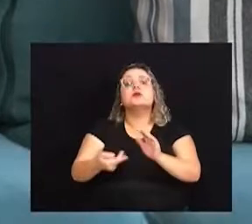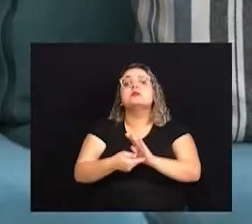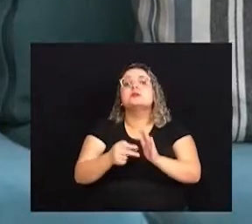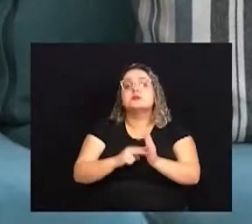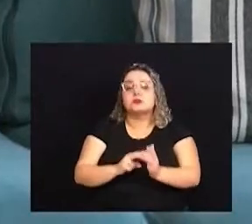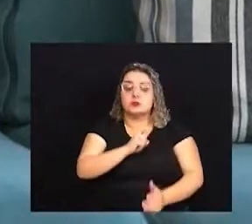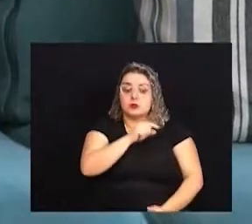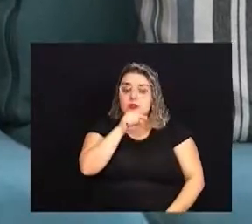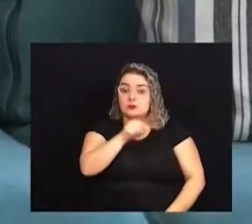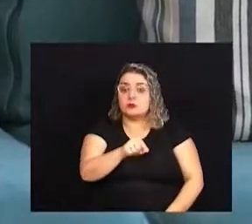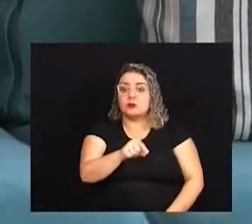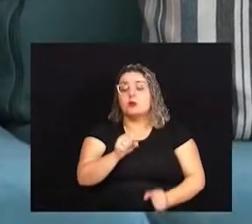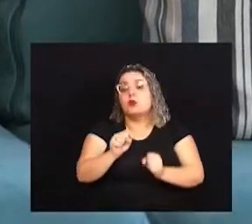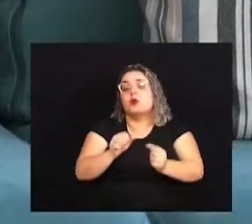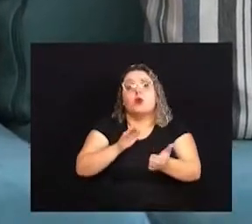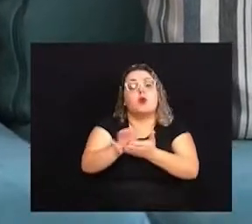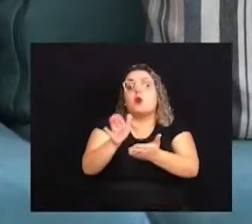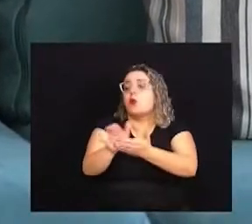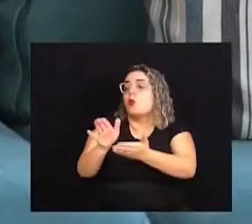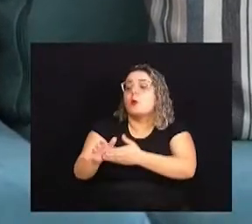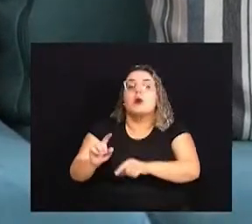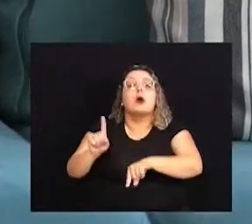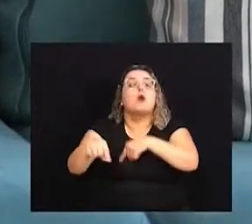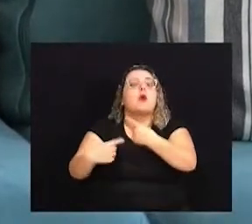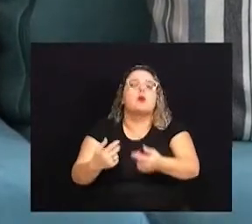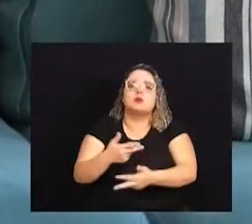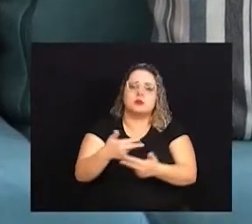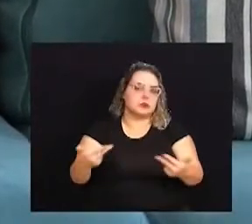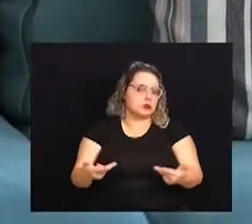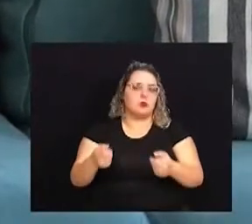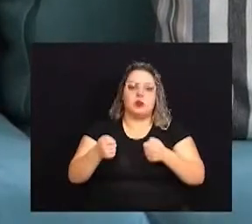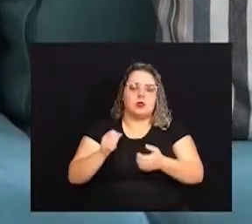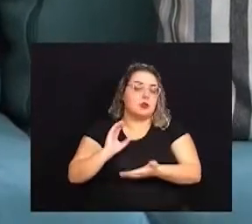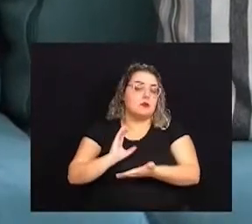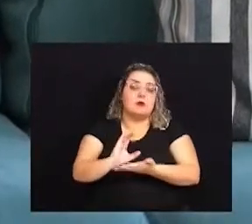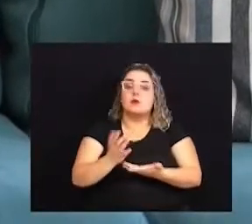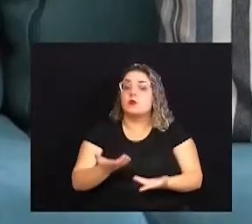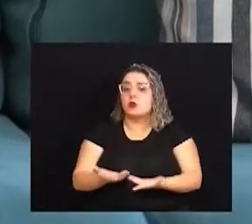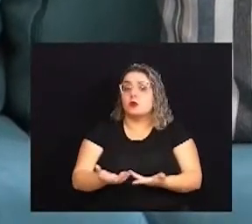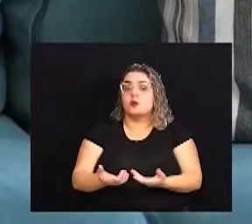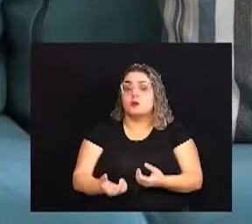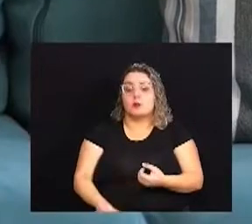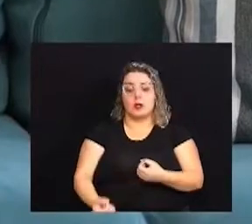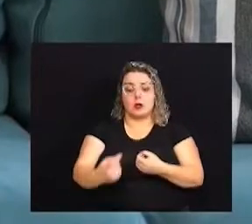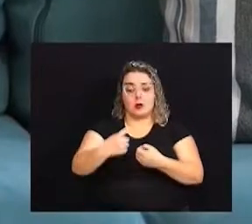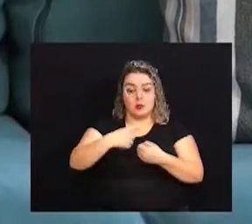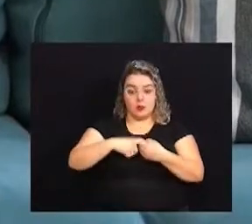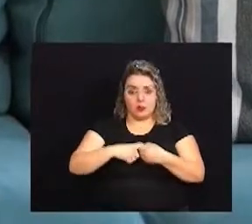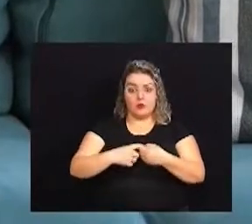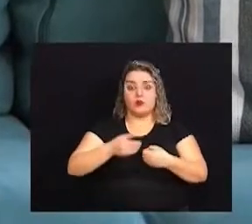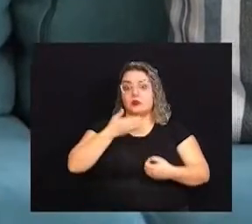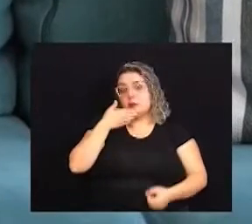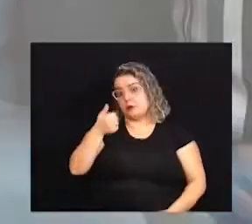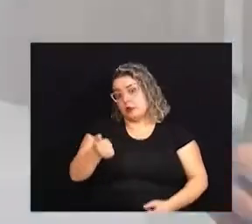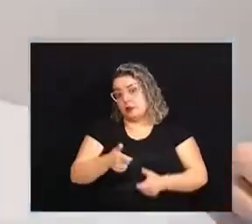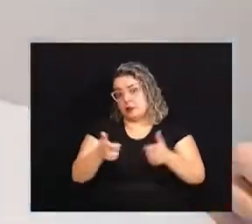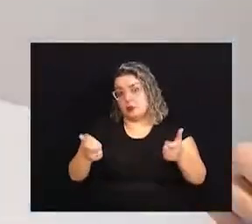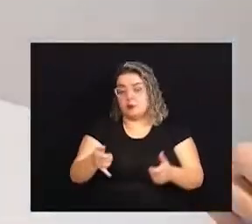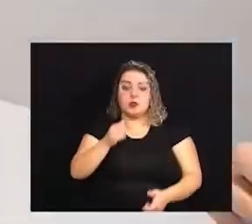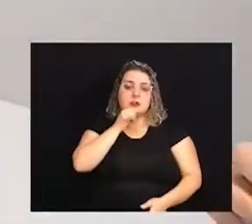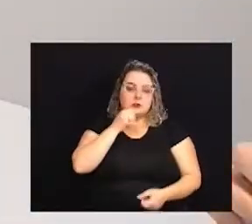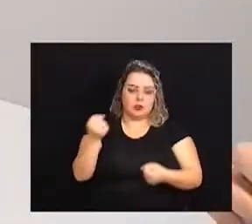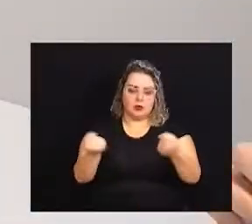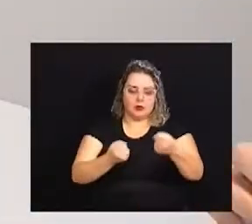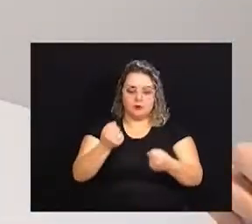oportunidade? Com esses R$5.000 eu poderia comprar outras coisas, eu poderia investir, eu poderia fazer outros negócios e poderia me dar um retorno maior, né? Um